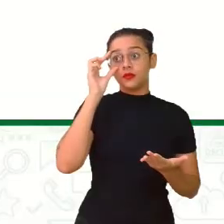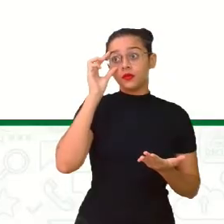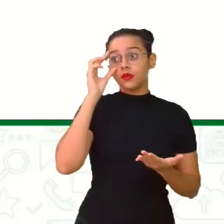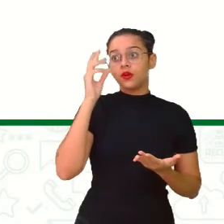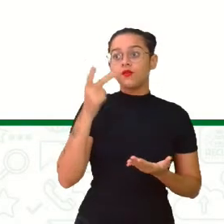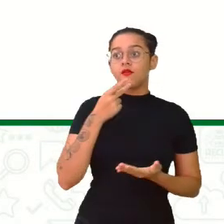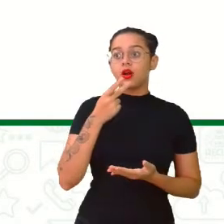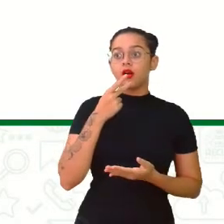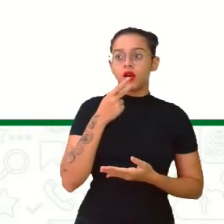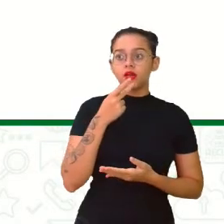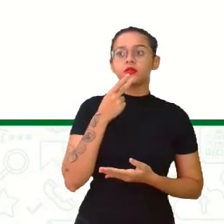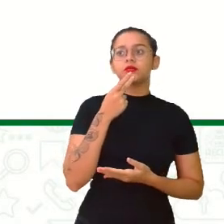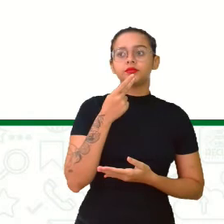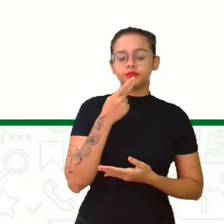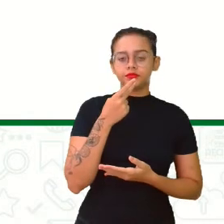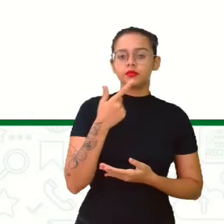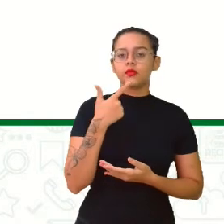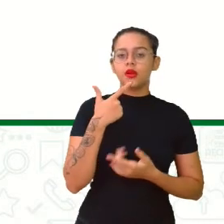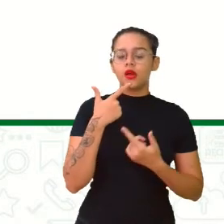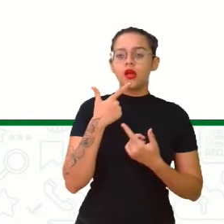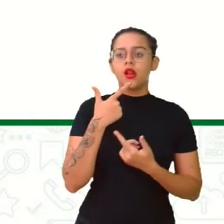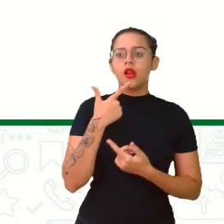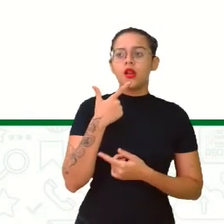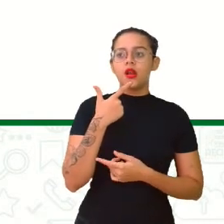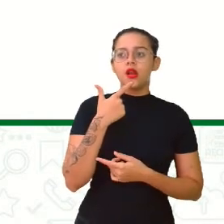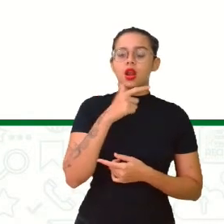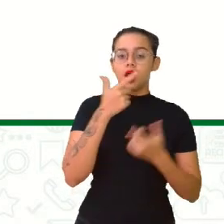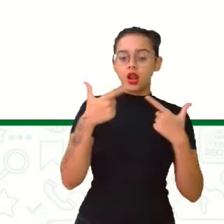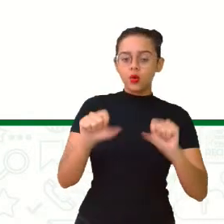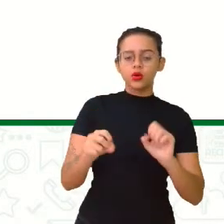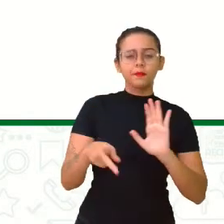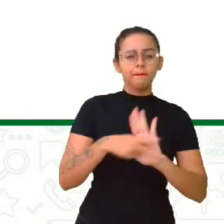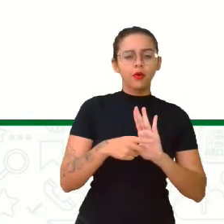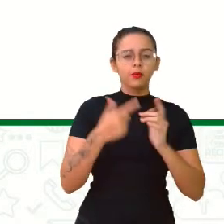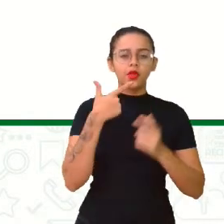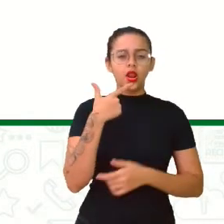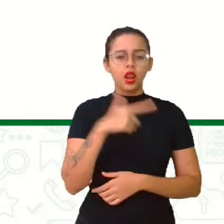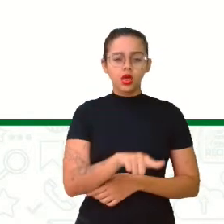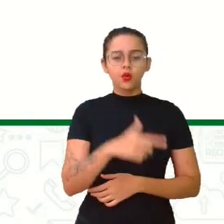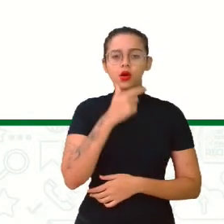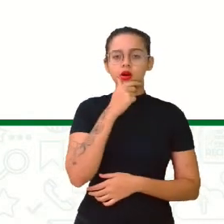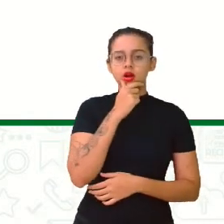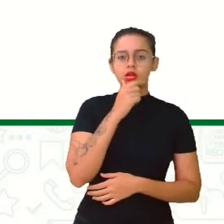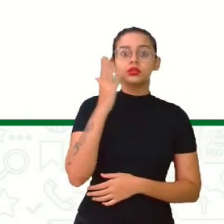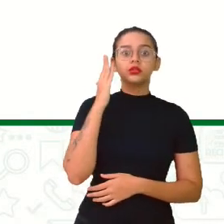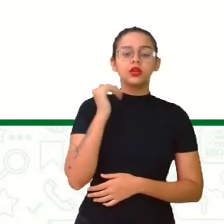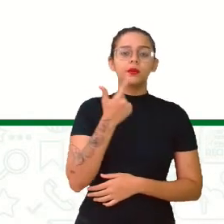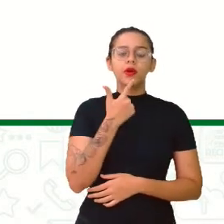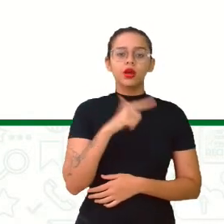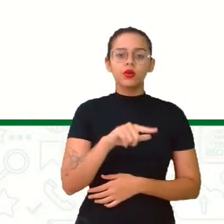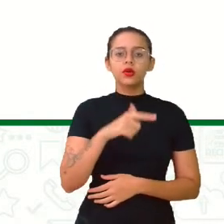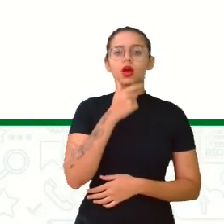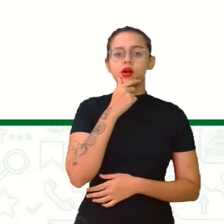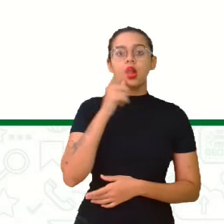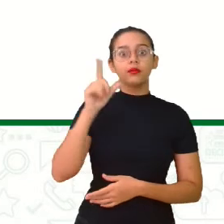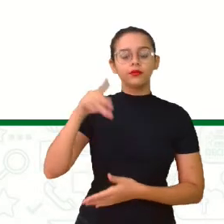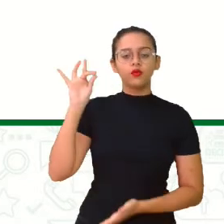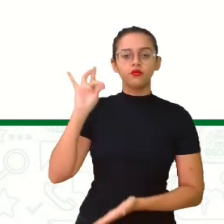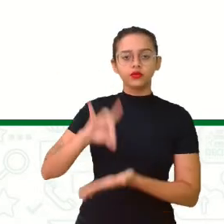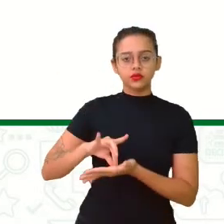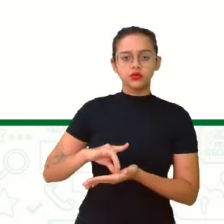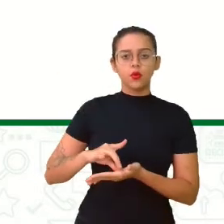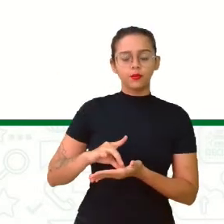falando da língua inglesa agora, a linguagem, né, da língua inglesa, A gente sabe que língua inglesa é língua oficial,